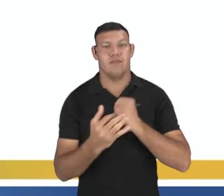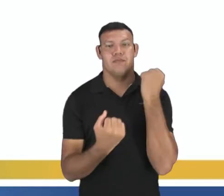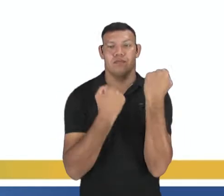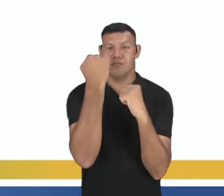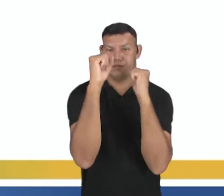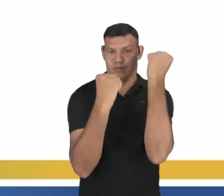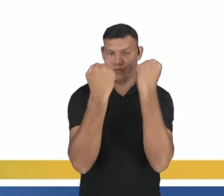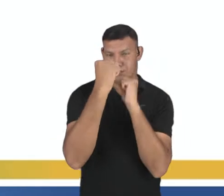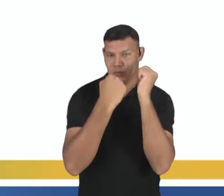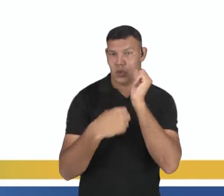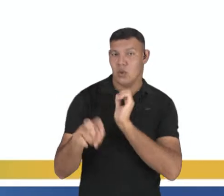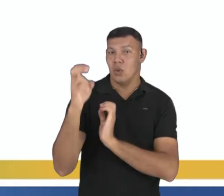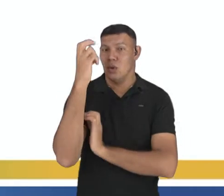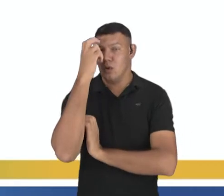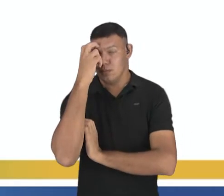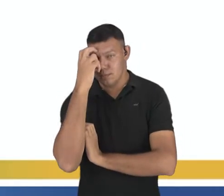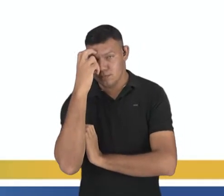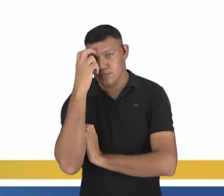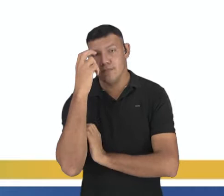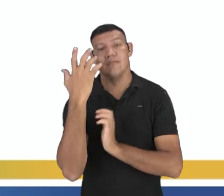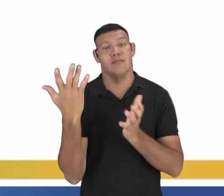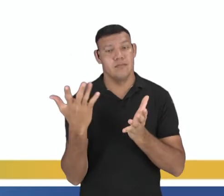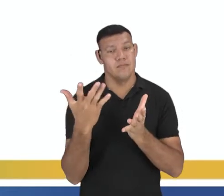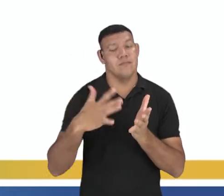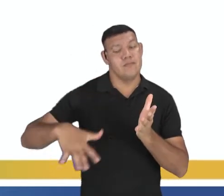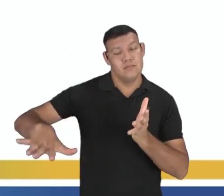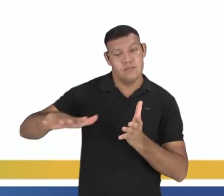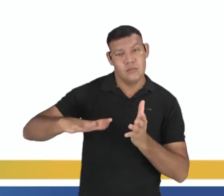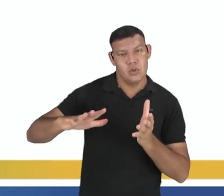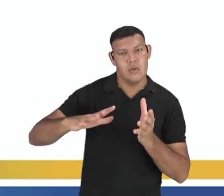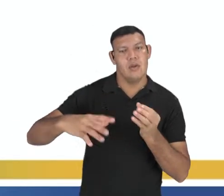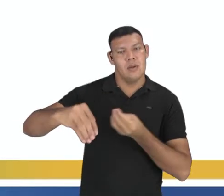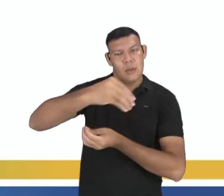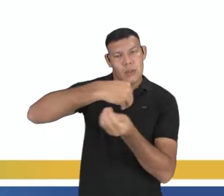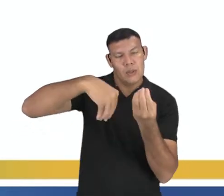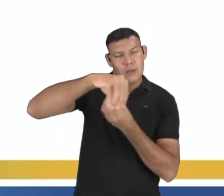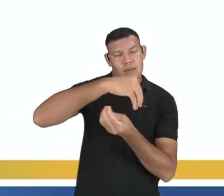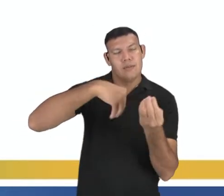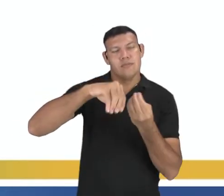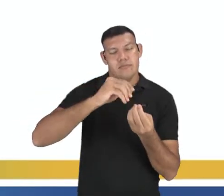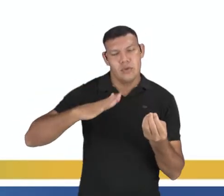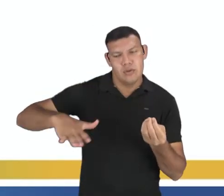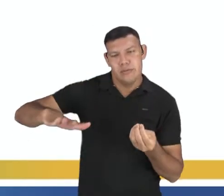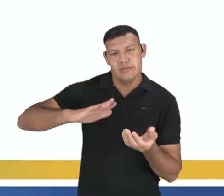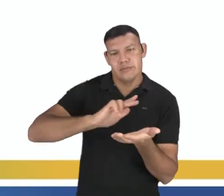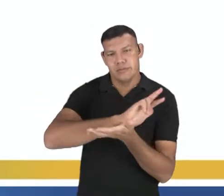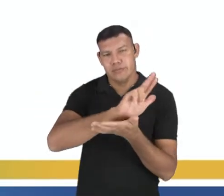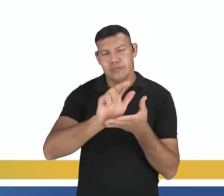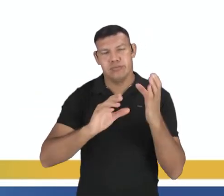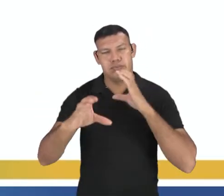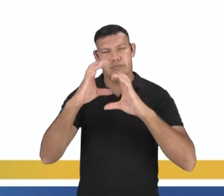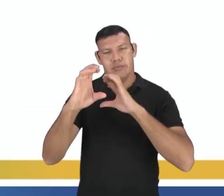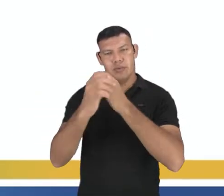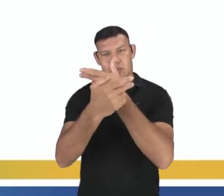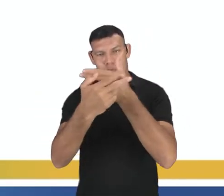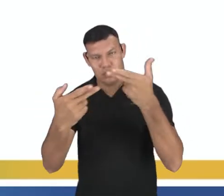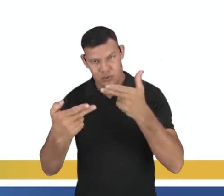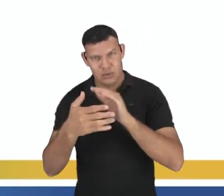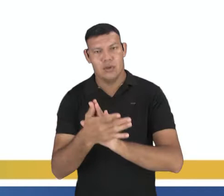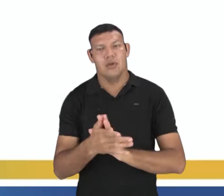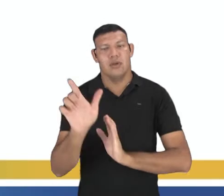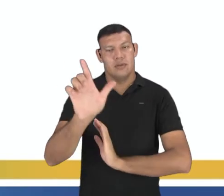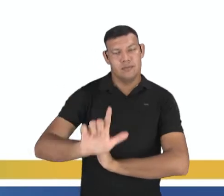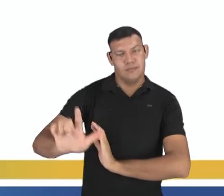indústria cultural é um setor composto por alguns segmentos como de telecomunicações